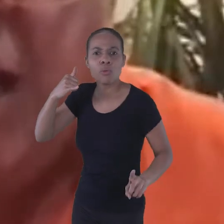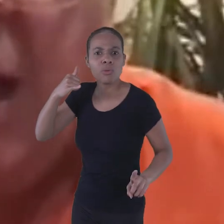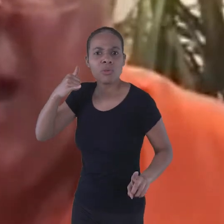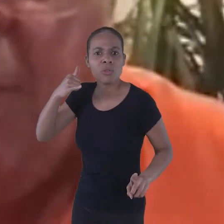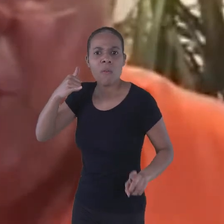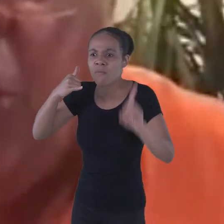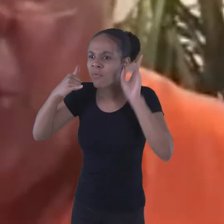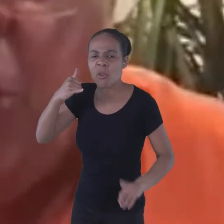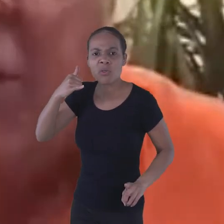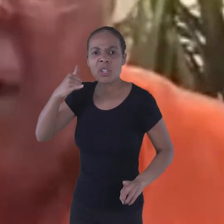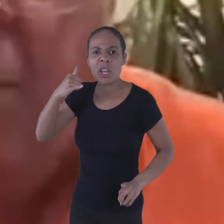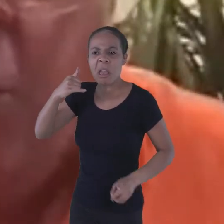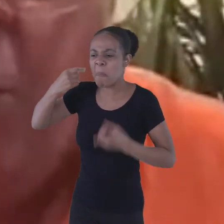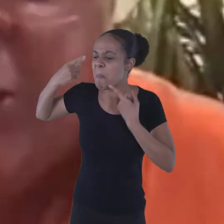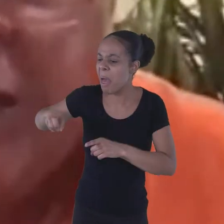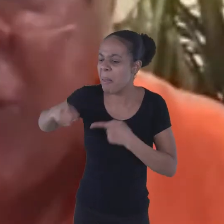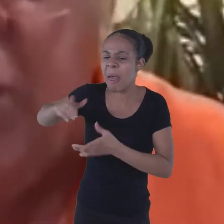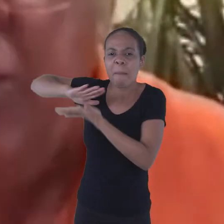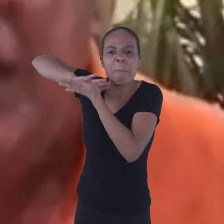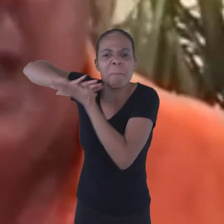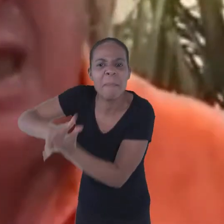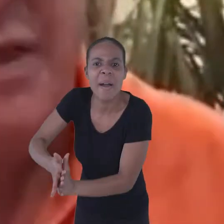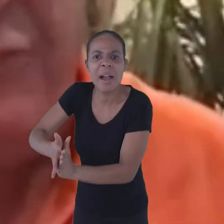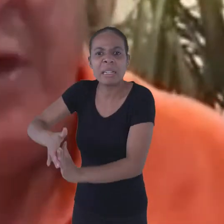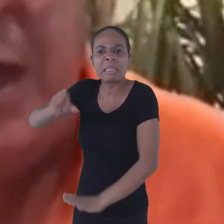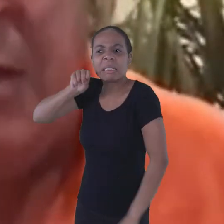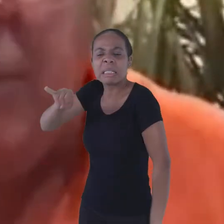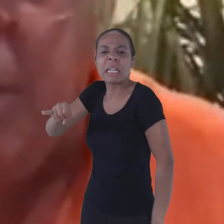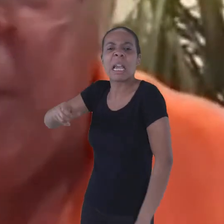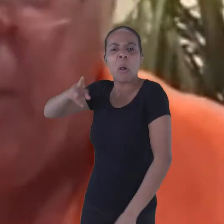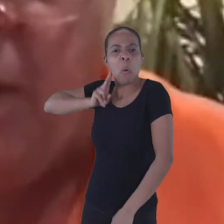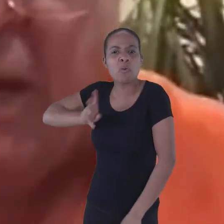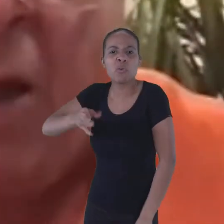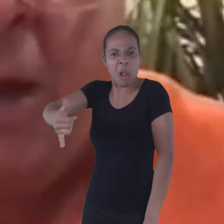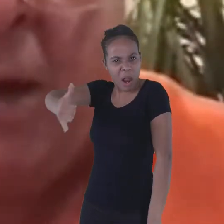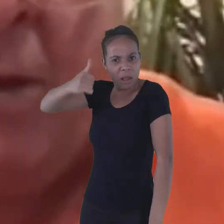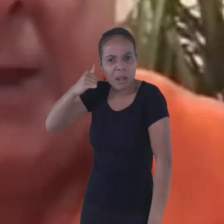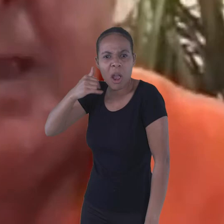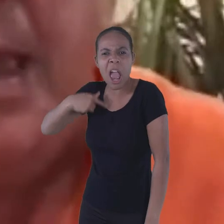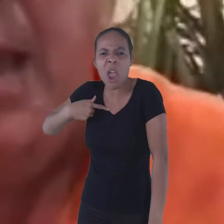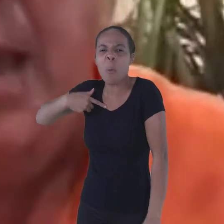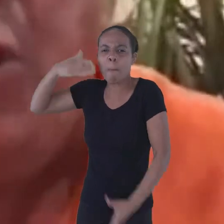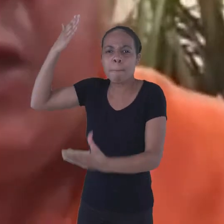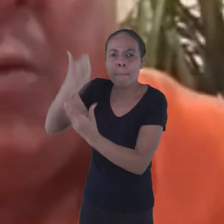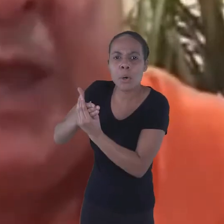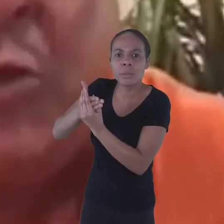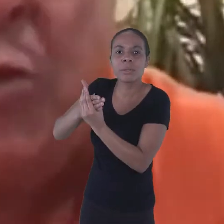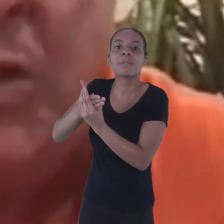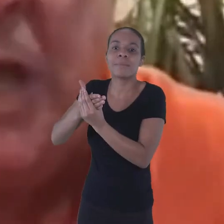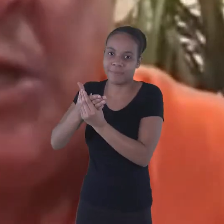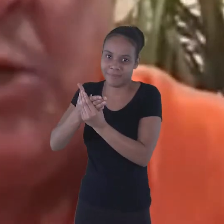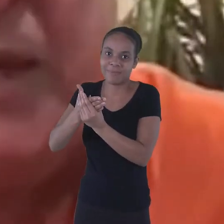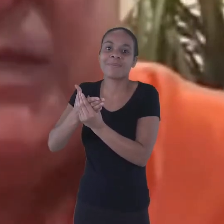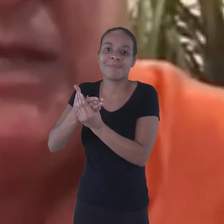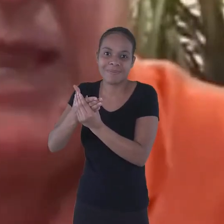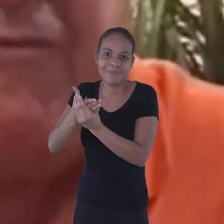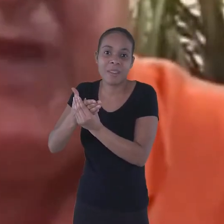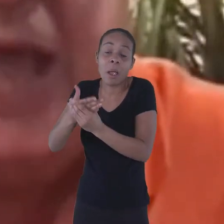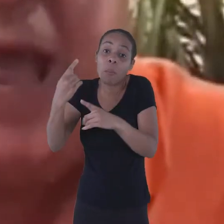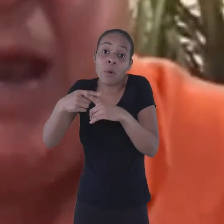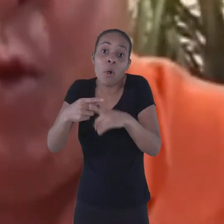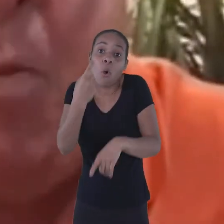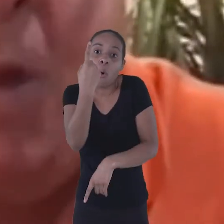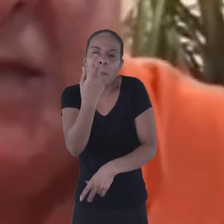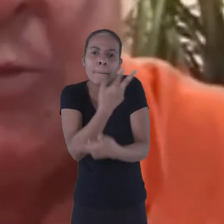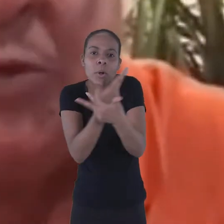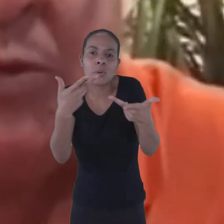se você ligar aqui por outra vez, eu vou abrir um processo contra você. E assim foi indo. Calma, Cláudio. Porque uma das coisas que a gente precisa na